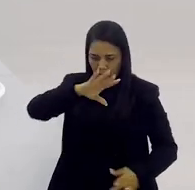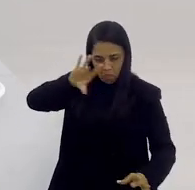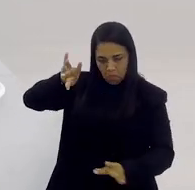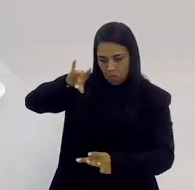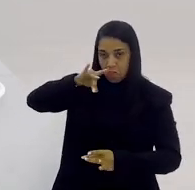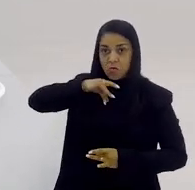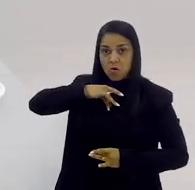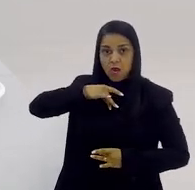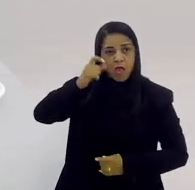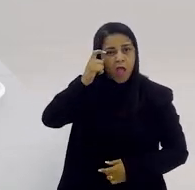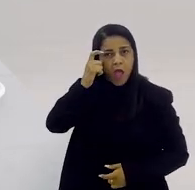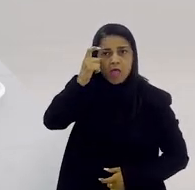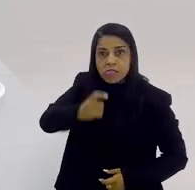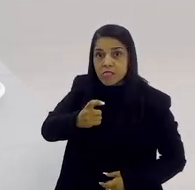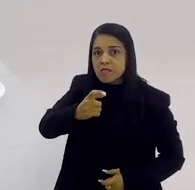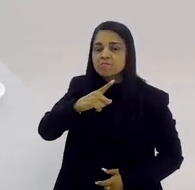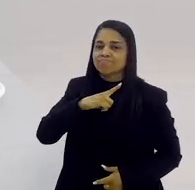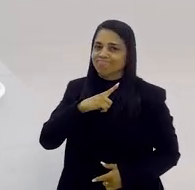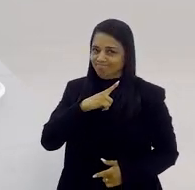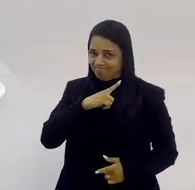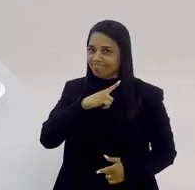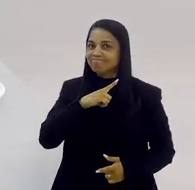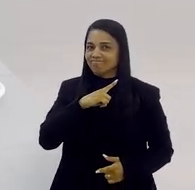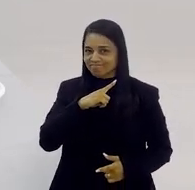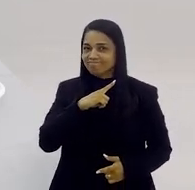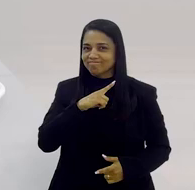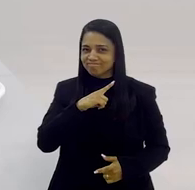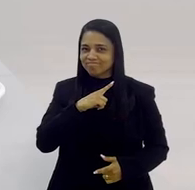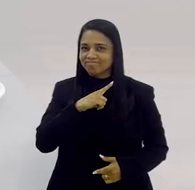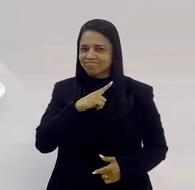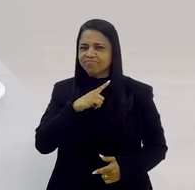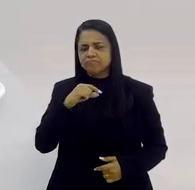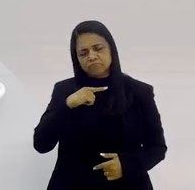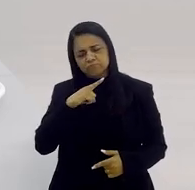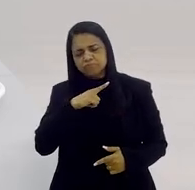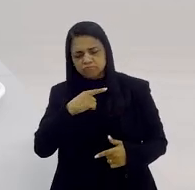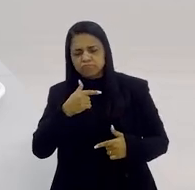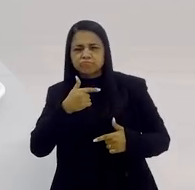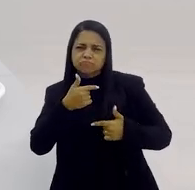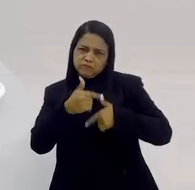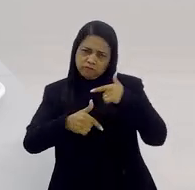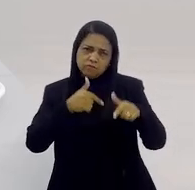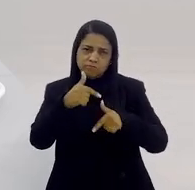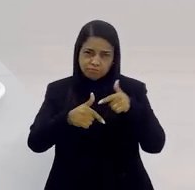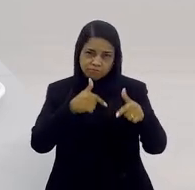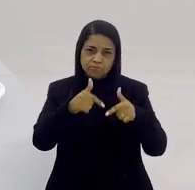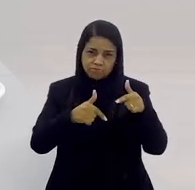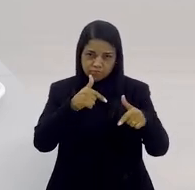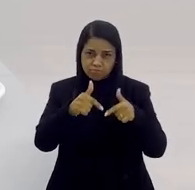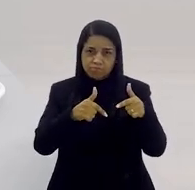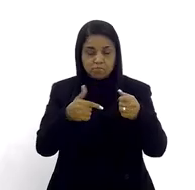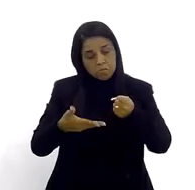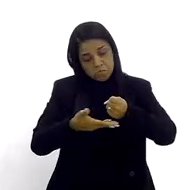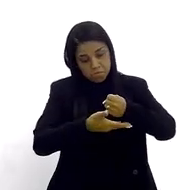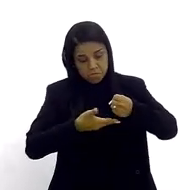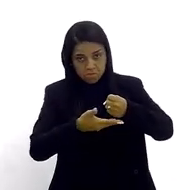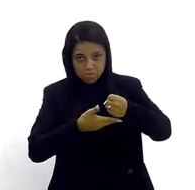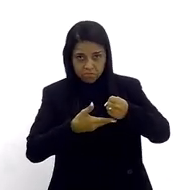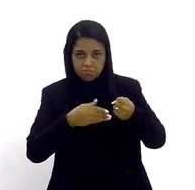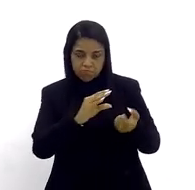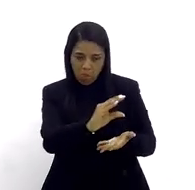é Me interessou por conta de que eu tenho os meus trabalhos que me dão minha